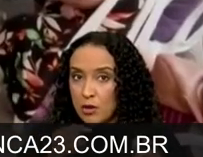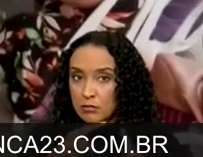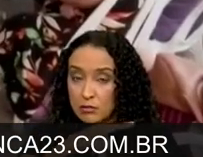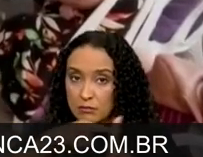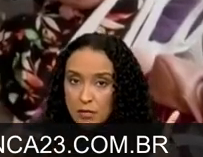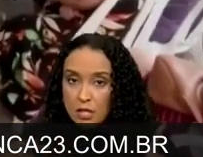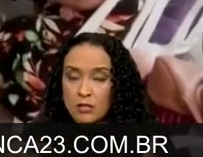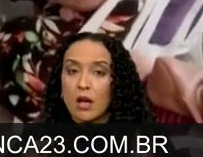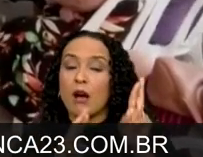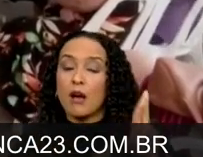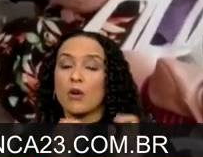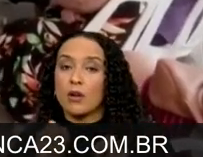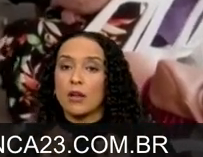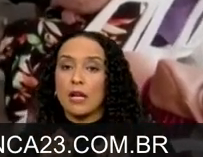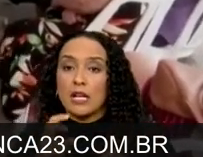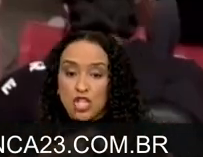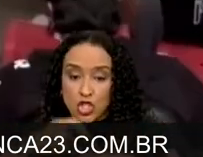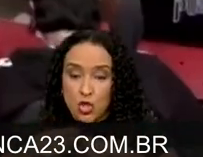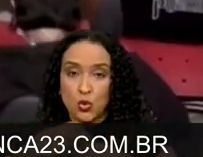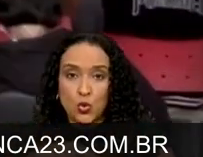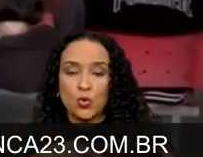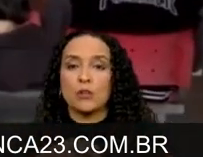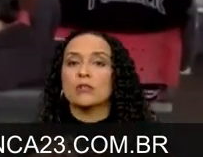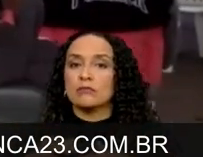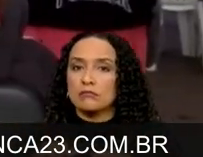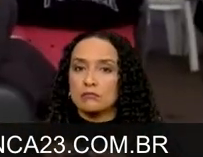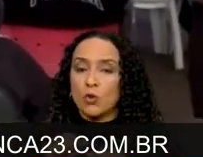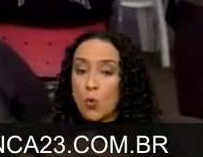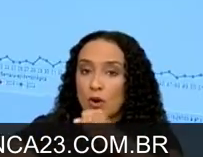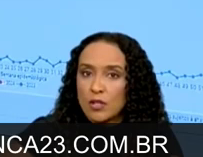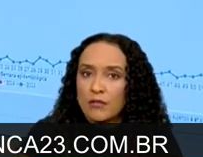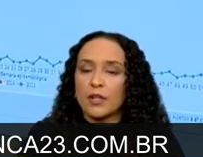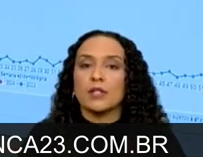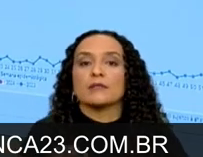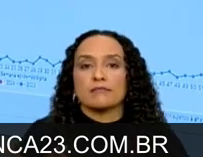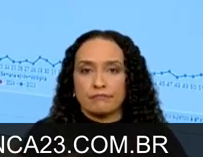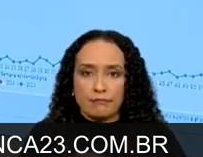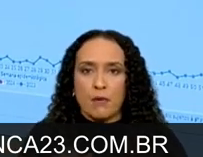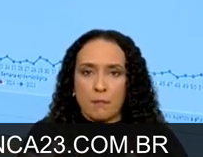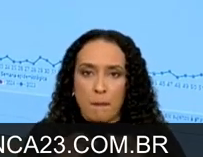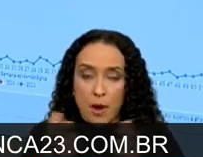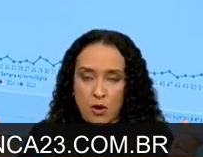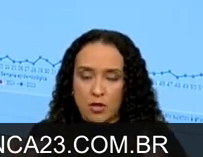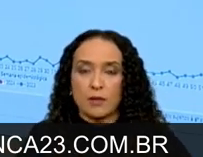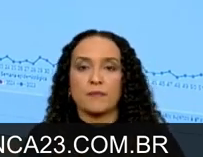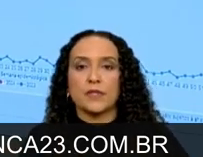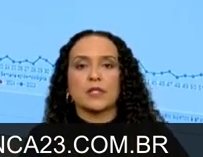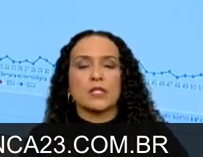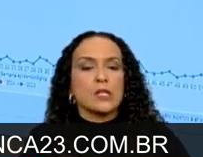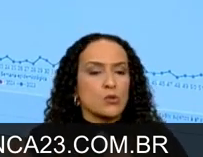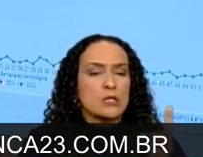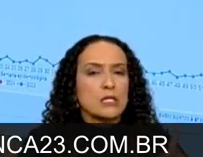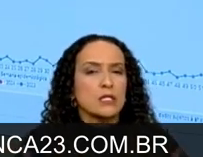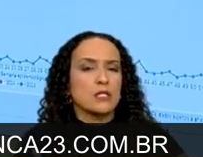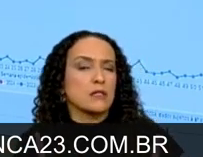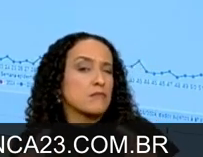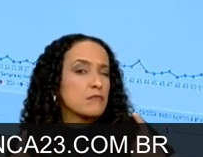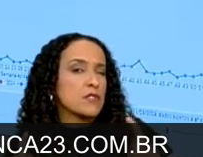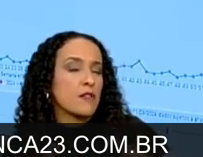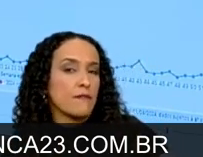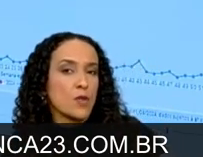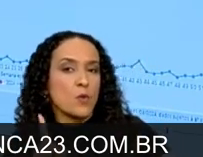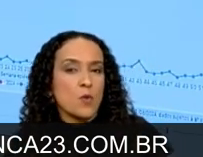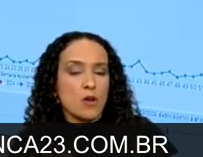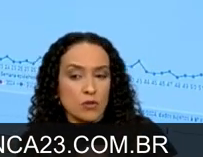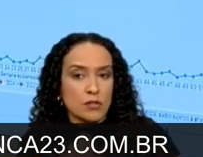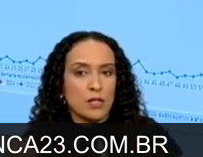a expectativa é que a chikungunya predomine no ano que vem. O desafio que nós temos é como sociedade exercer a pressão no momento